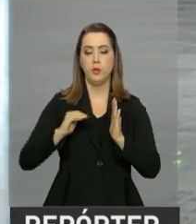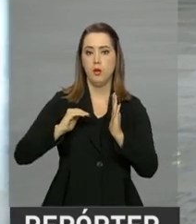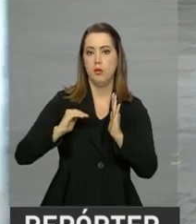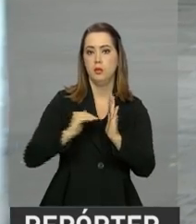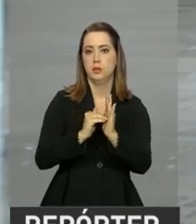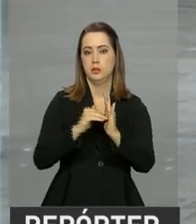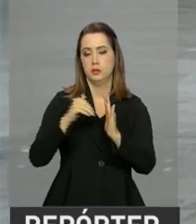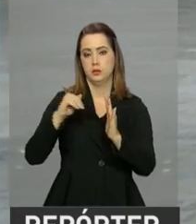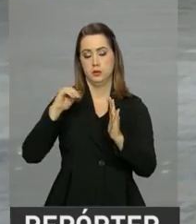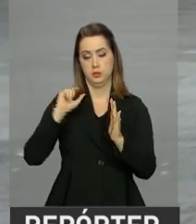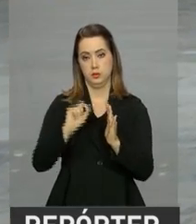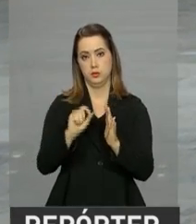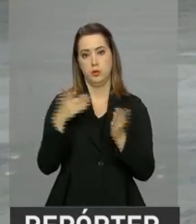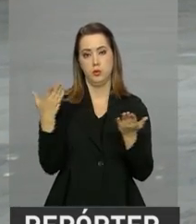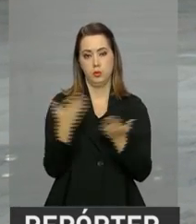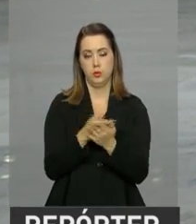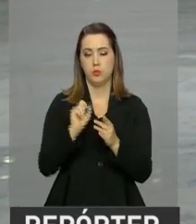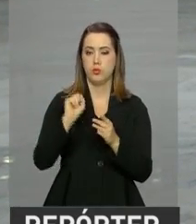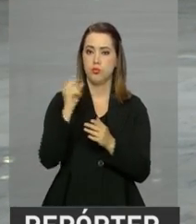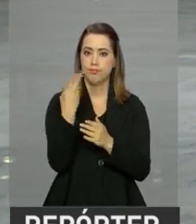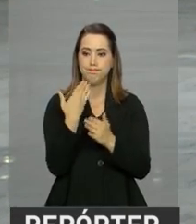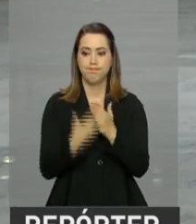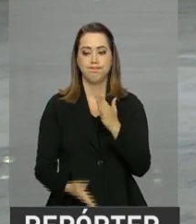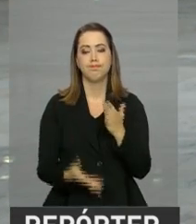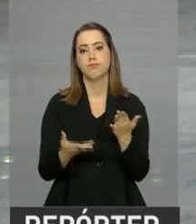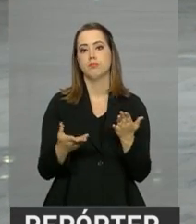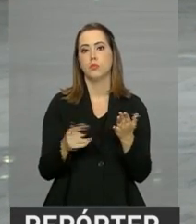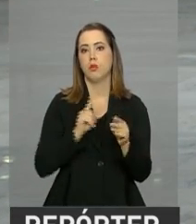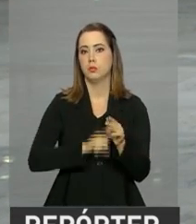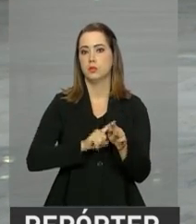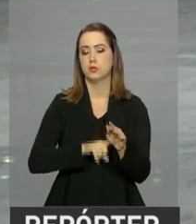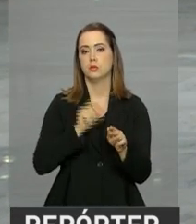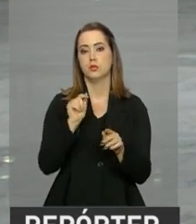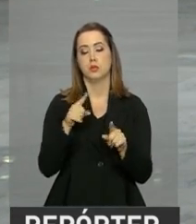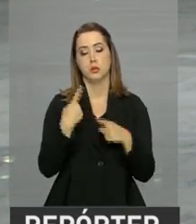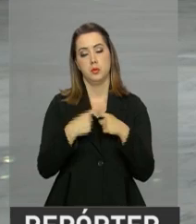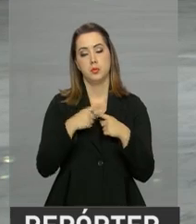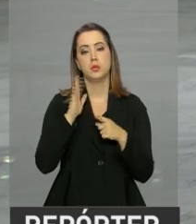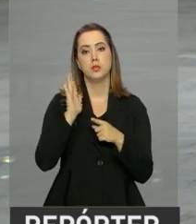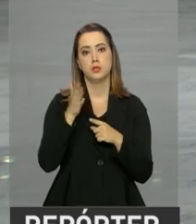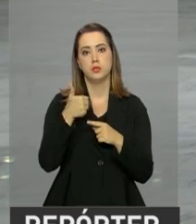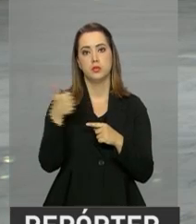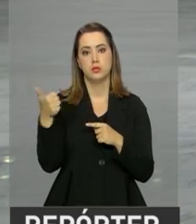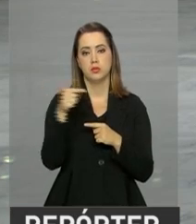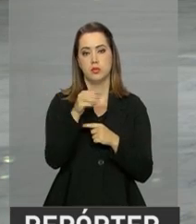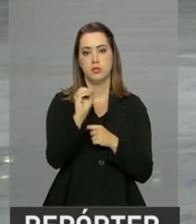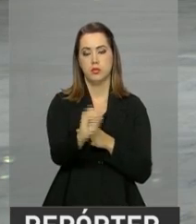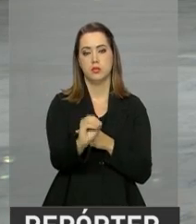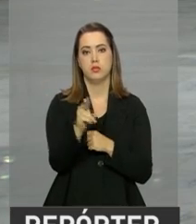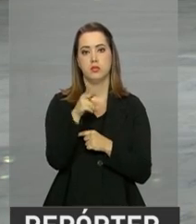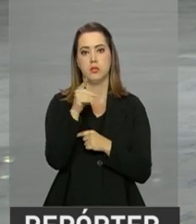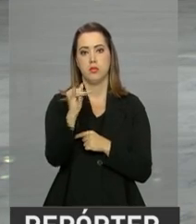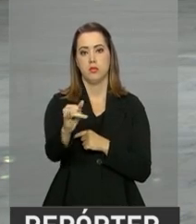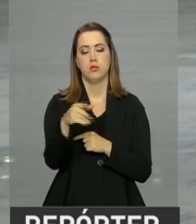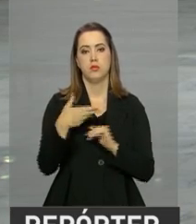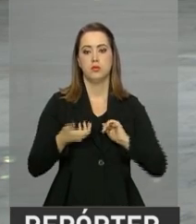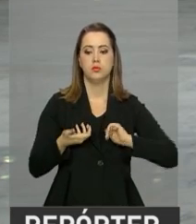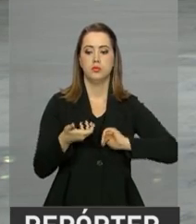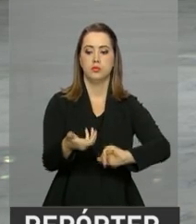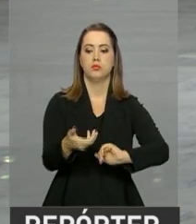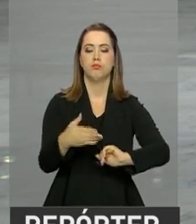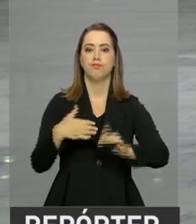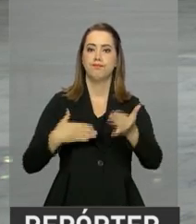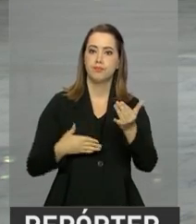perdem a validade. Isso porque já teriam transcorrido os 120 dias obrigatórios para que o Congresso